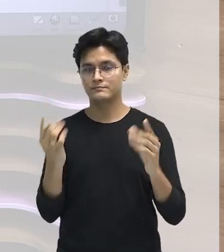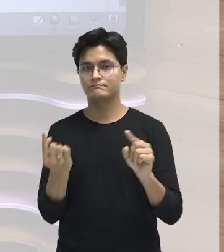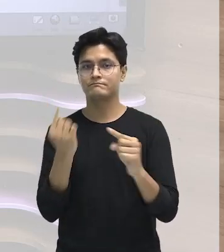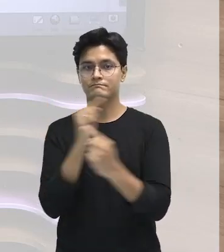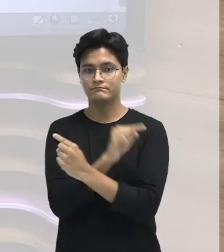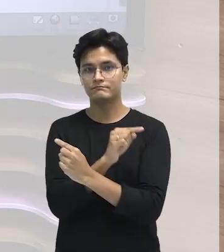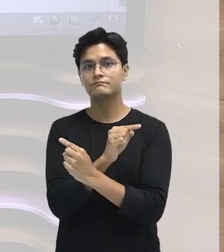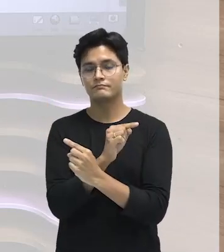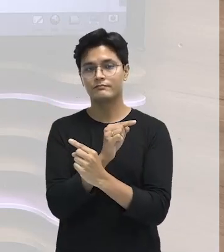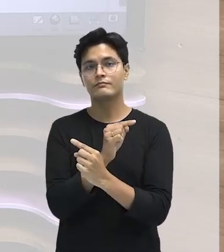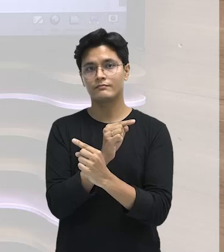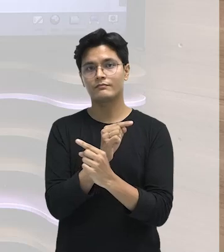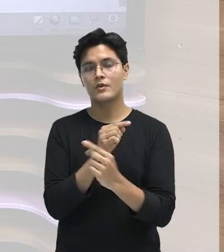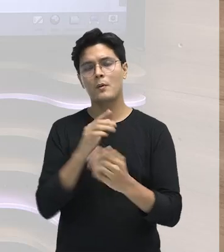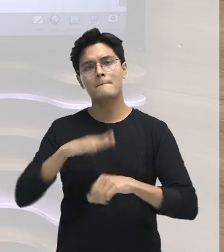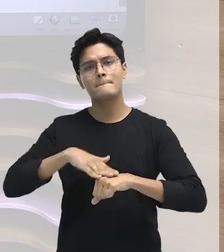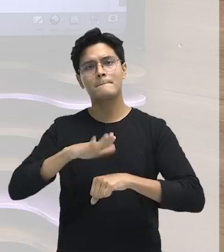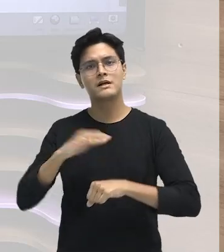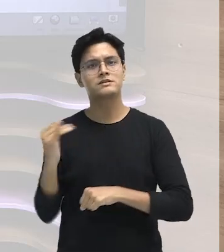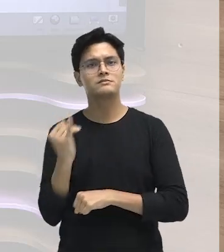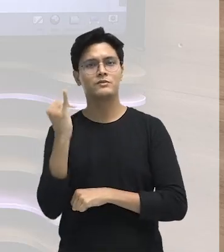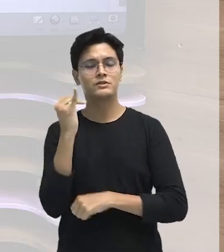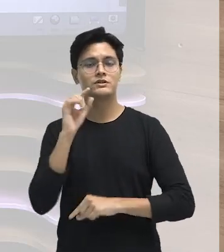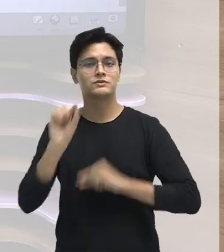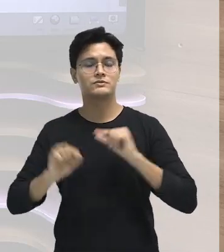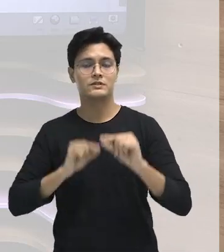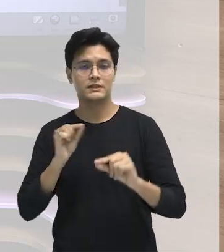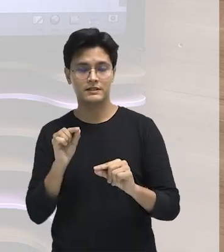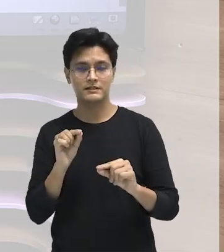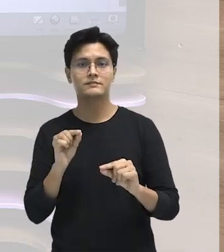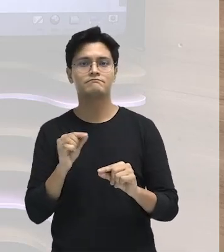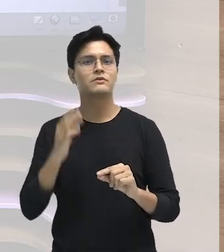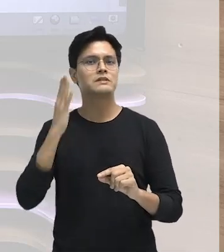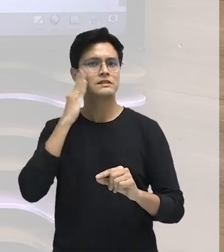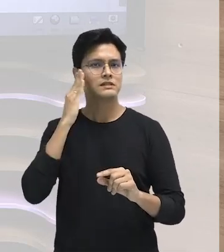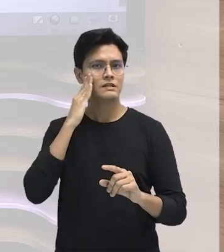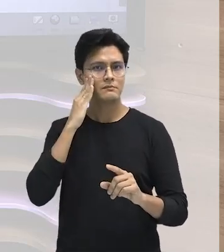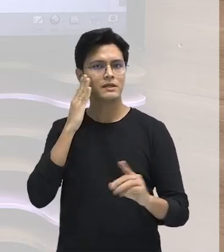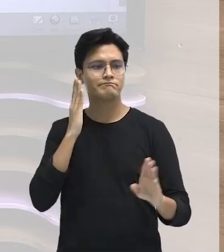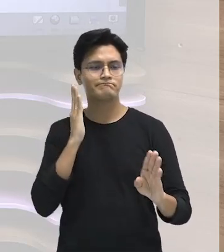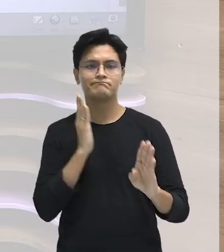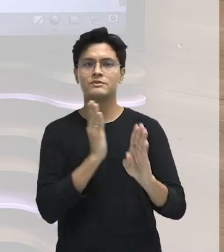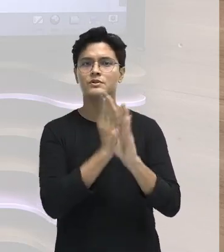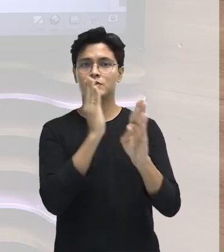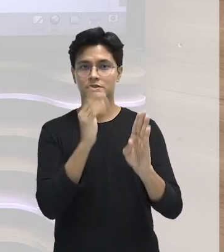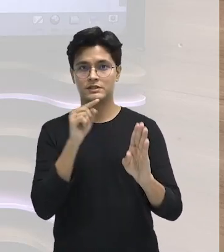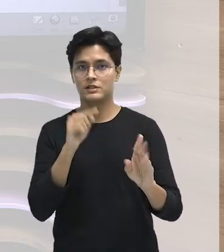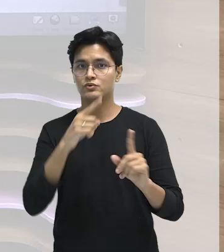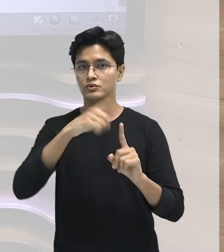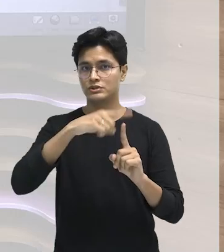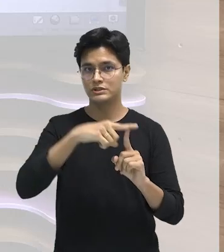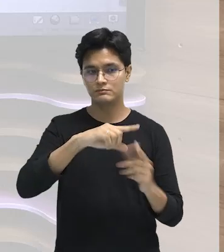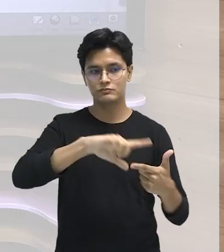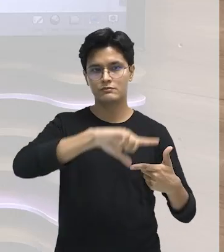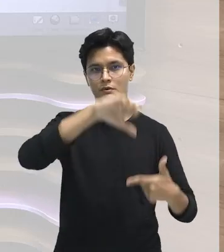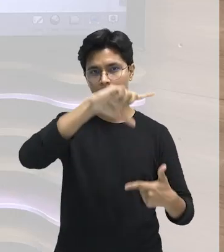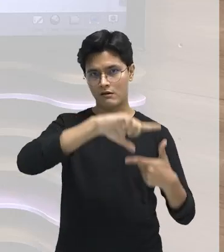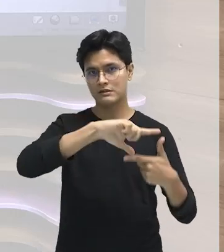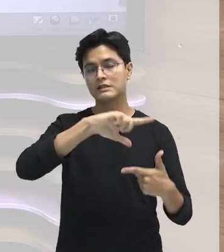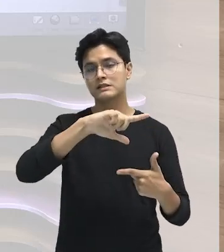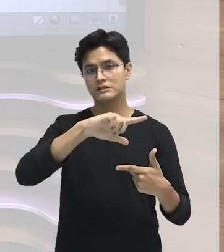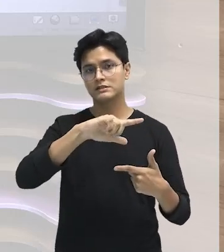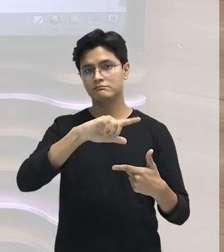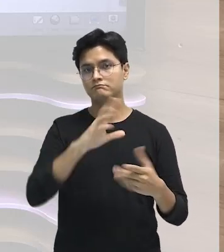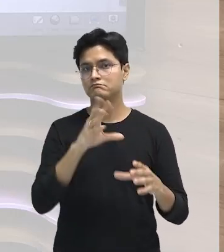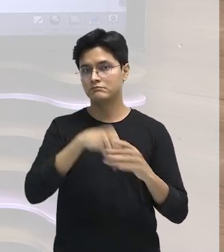proporcionais, onde o mais importante é você justamente saber identificar qual tipo de grandeza estará